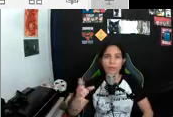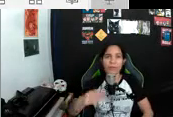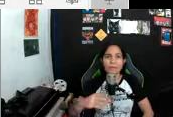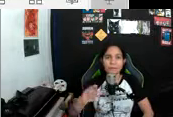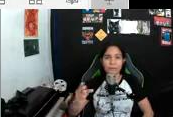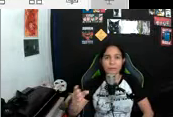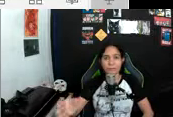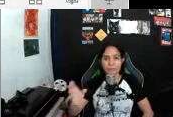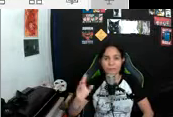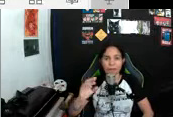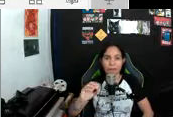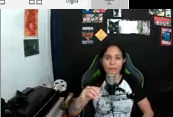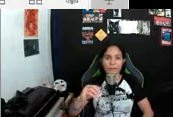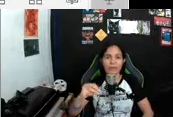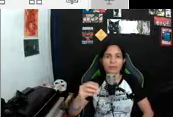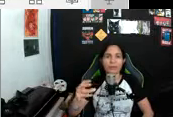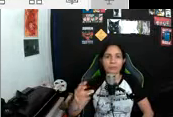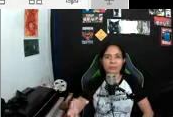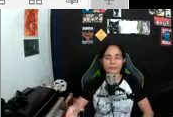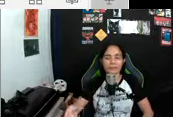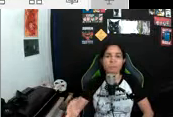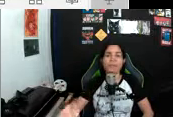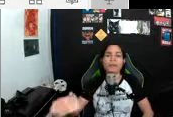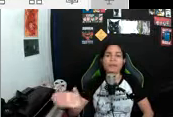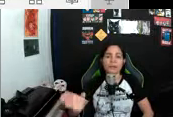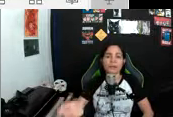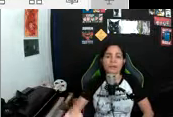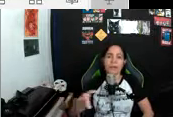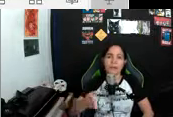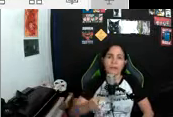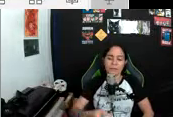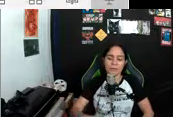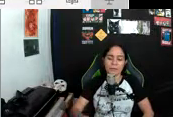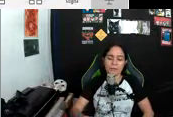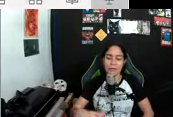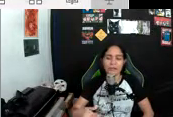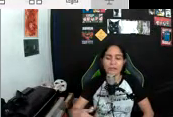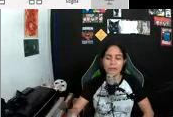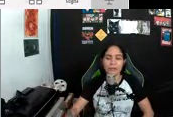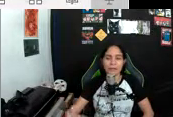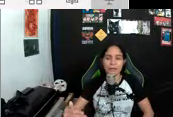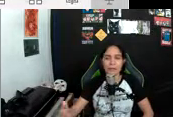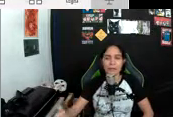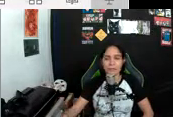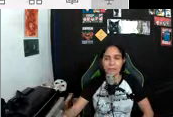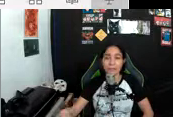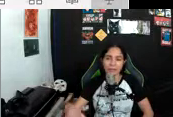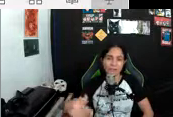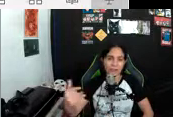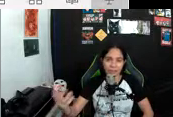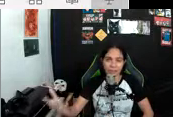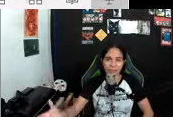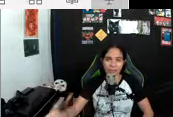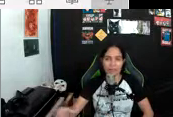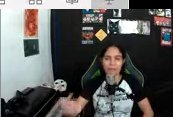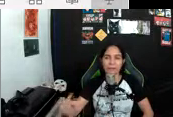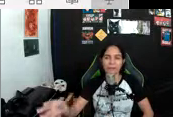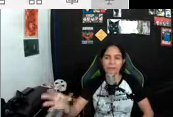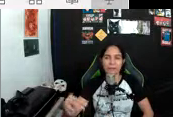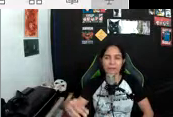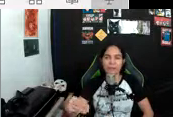direcionando quais são as habilidades de cada profissão e que cada profissional ele deve, dentro da lei, e na verdade